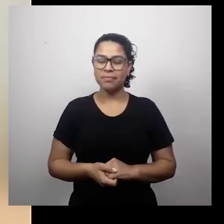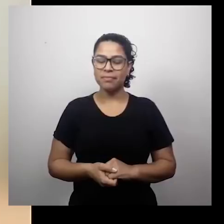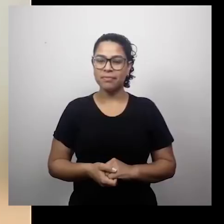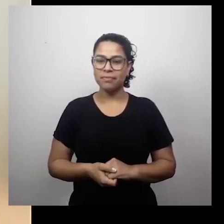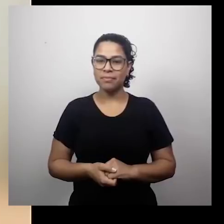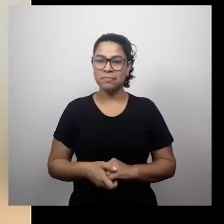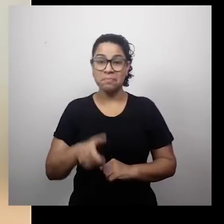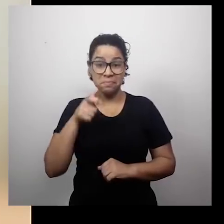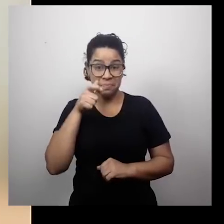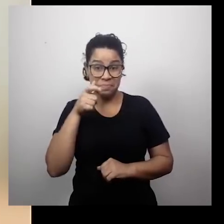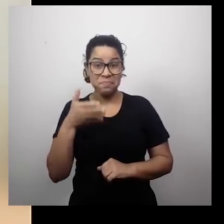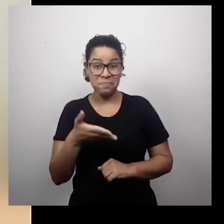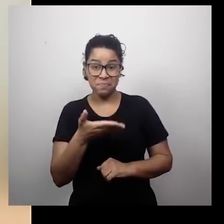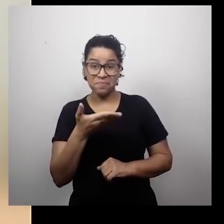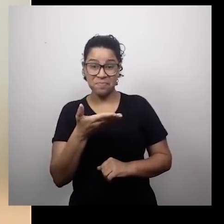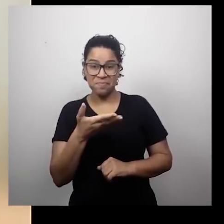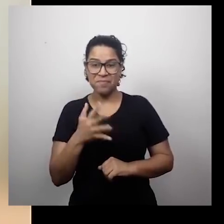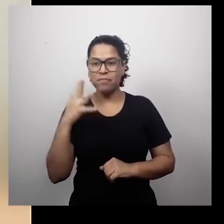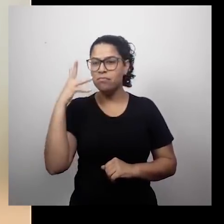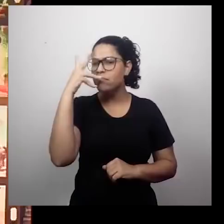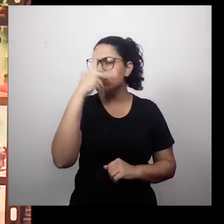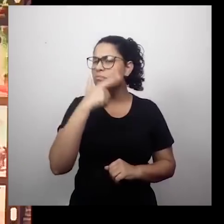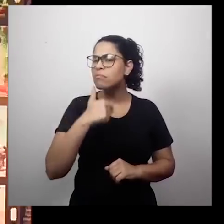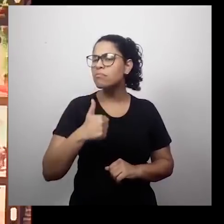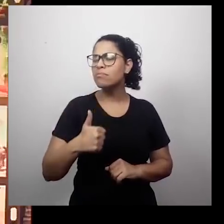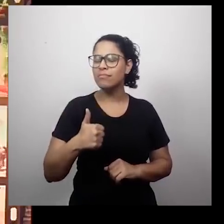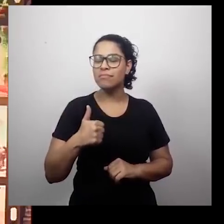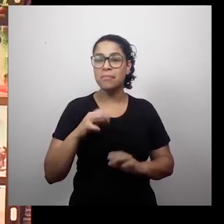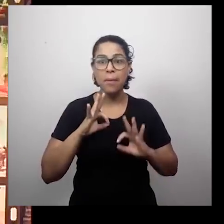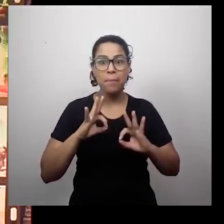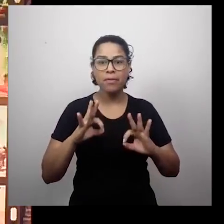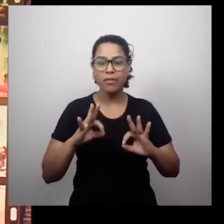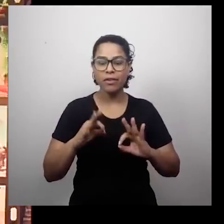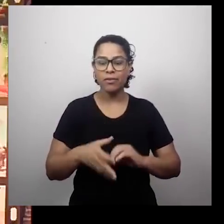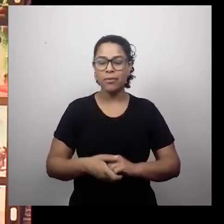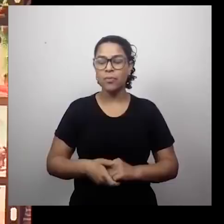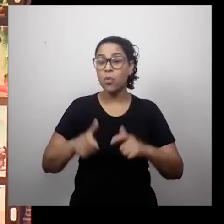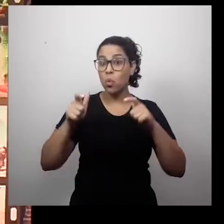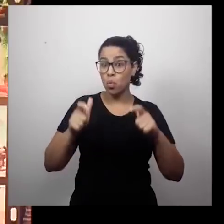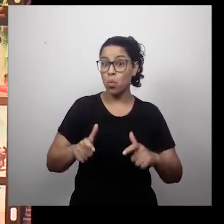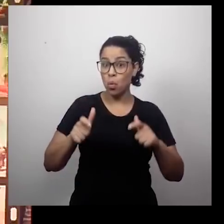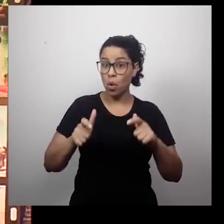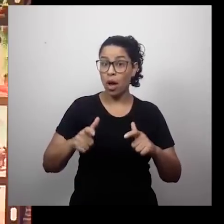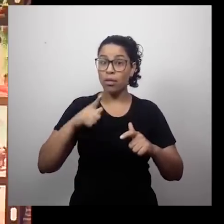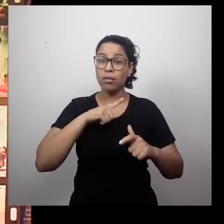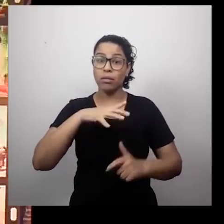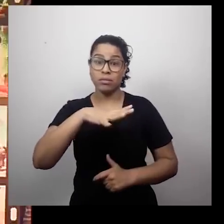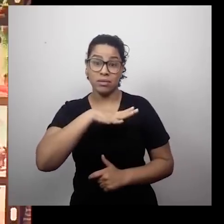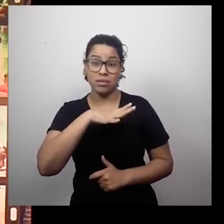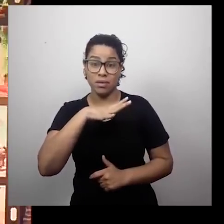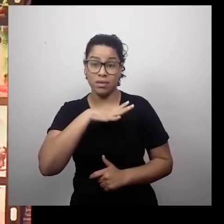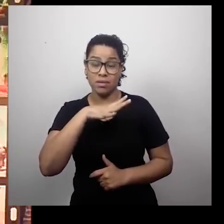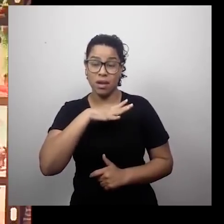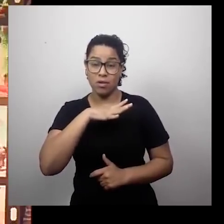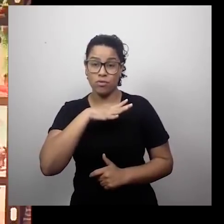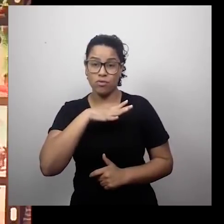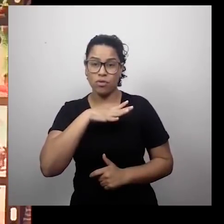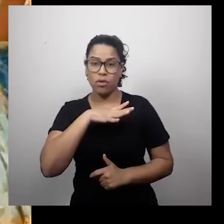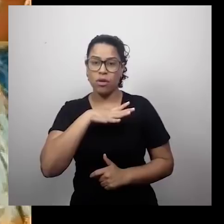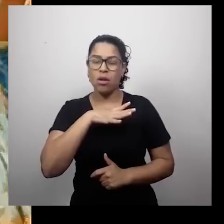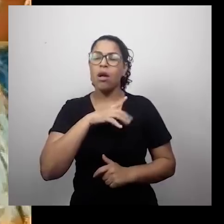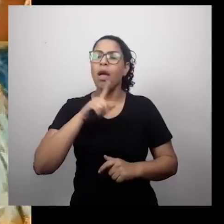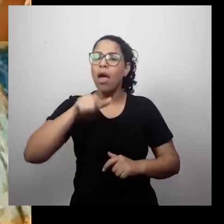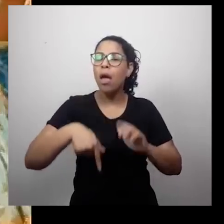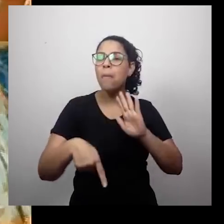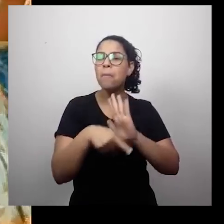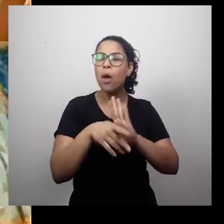Look, very beautiful. Em Mumbai existe também Bollywood, uma grande